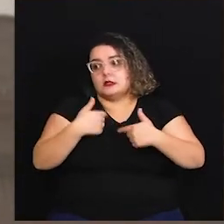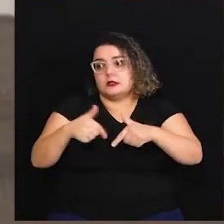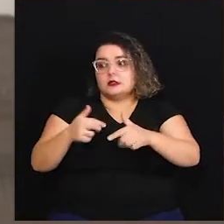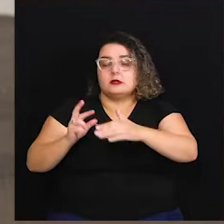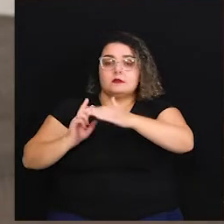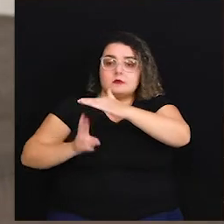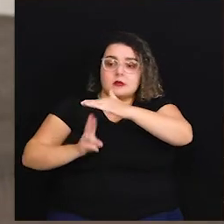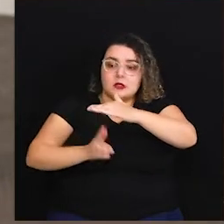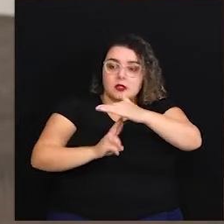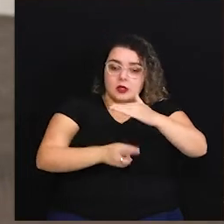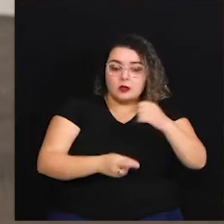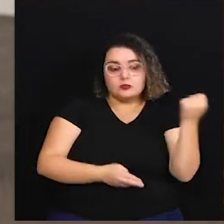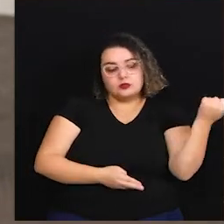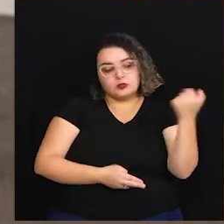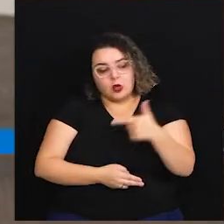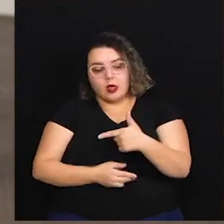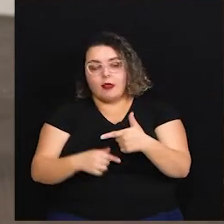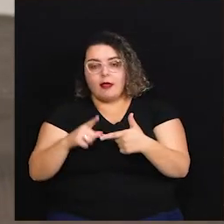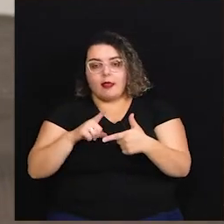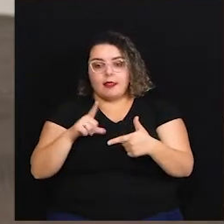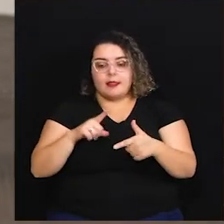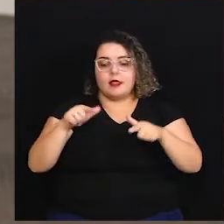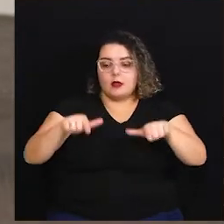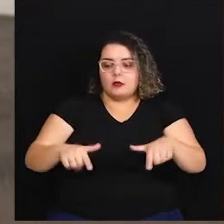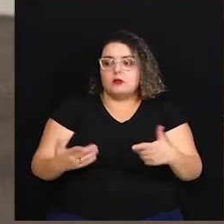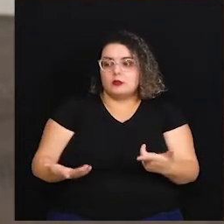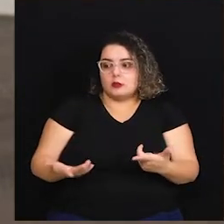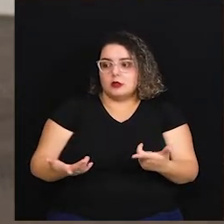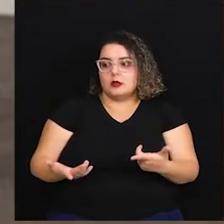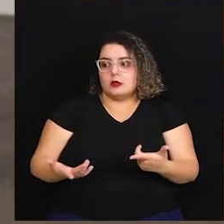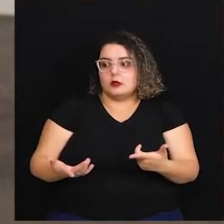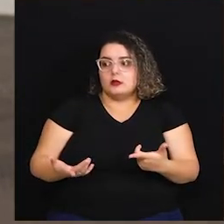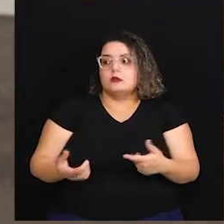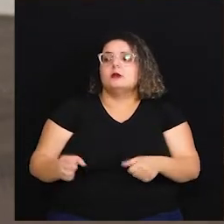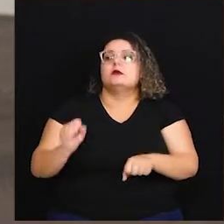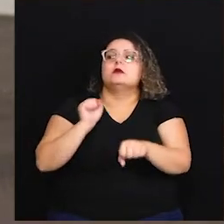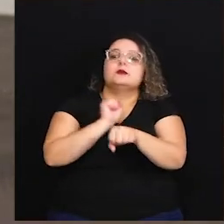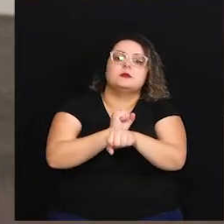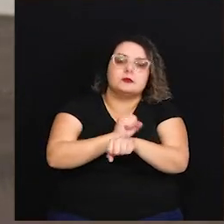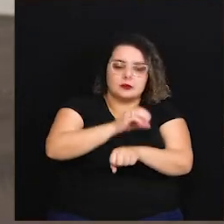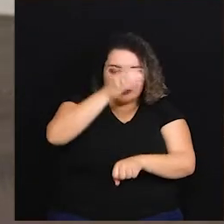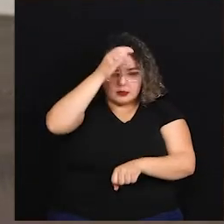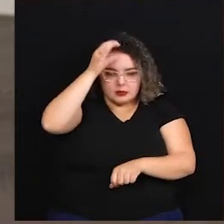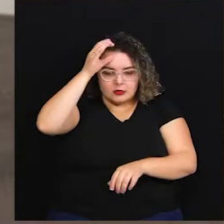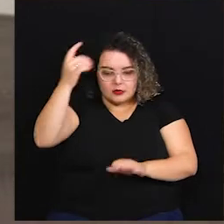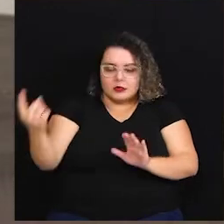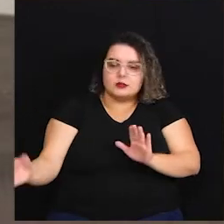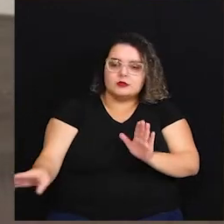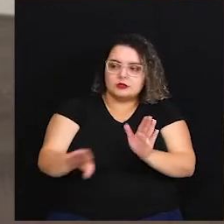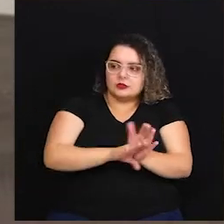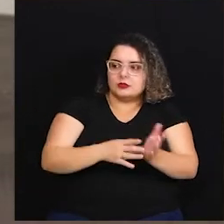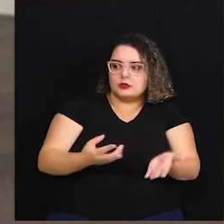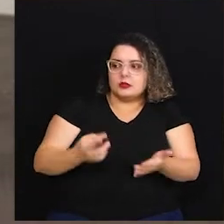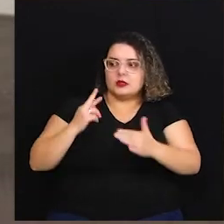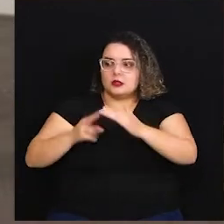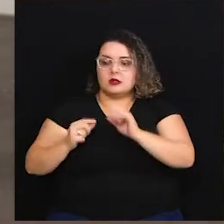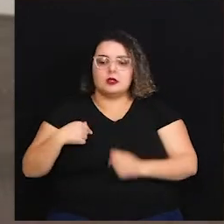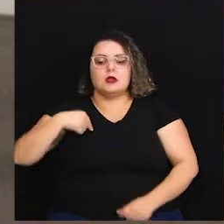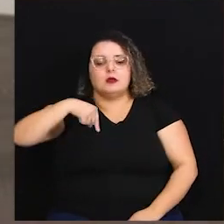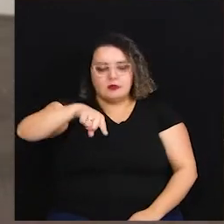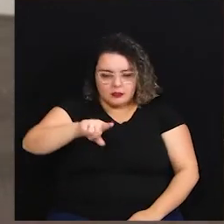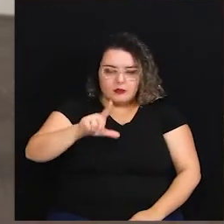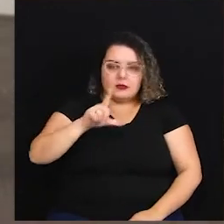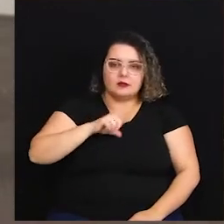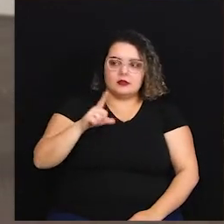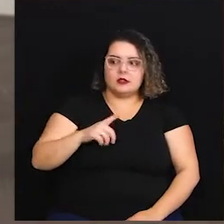eu trabalhar com as feiras, né, do que eu ter um espaço físico. Porque você tem que esperar o cliente chegar lá. Eu tenho que esperar o cliente chegar lá. As feiras